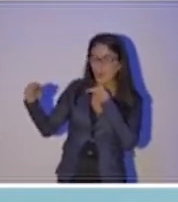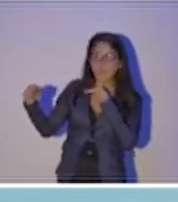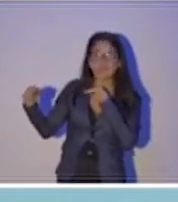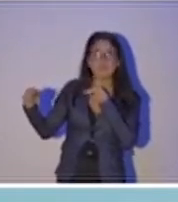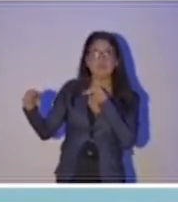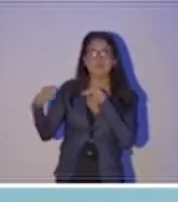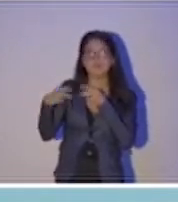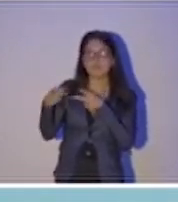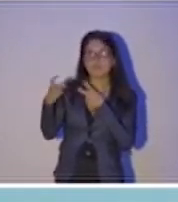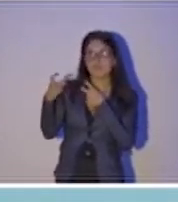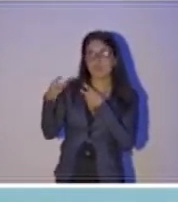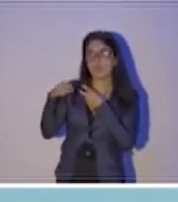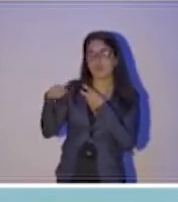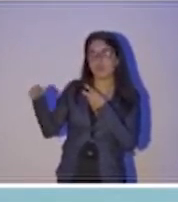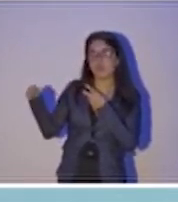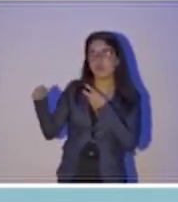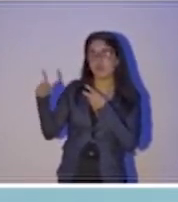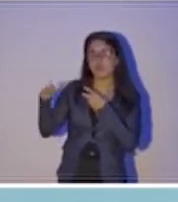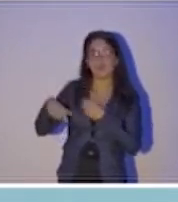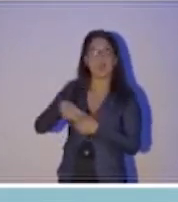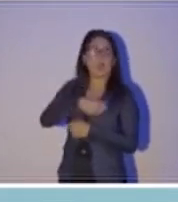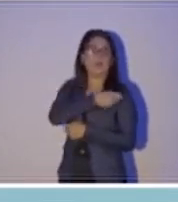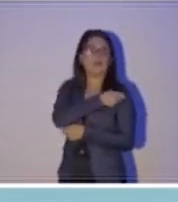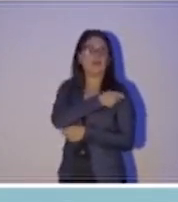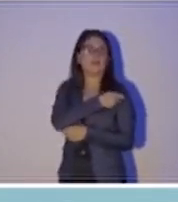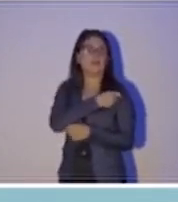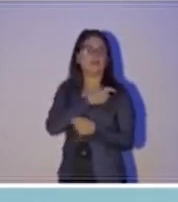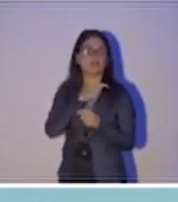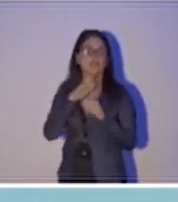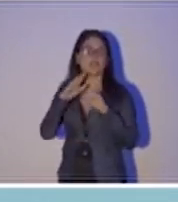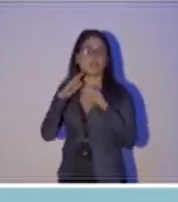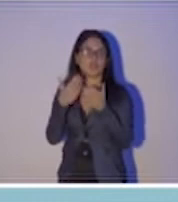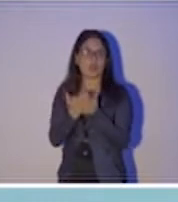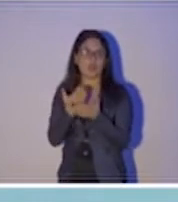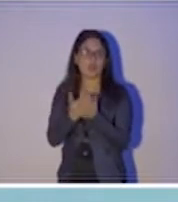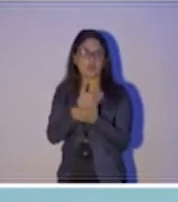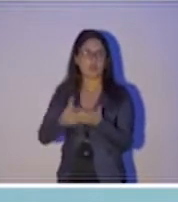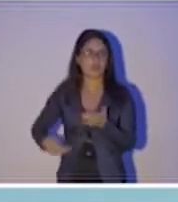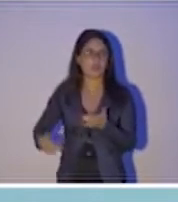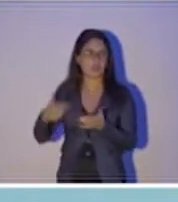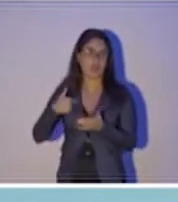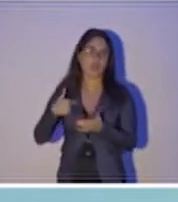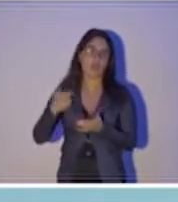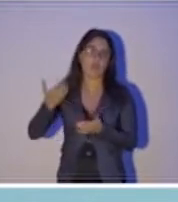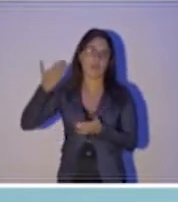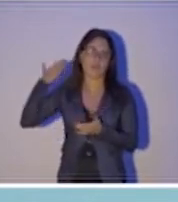e não reconhecer neles o estudante de escola pública que eu fui.